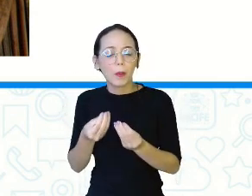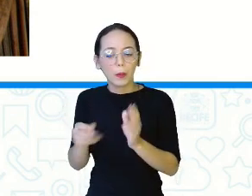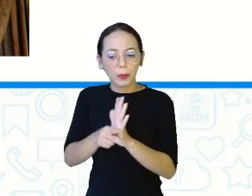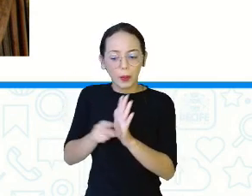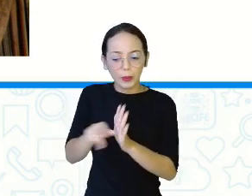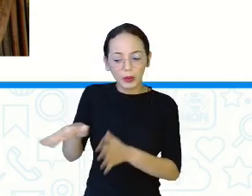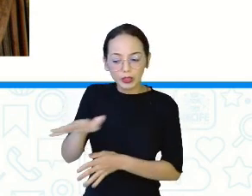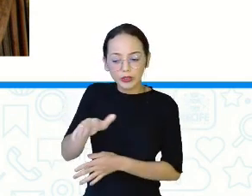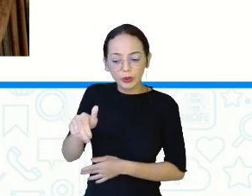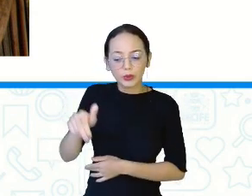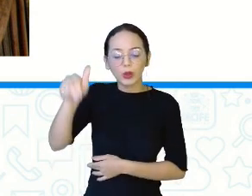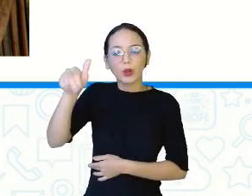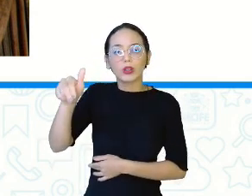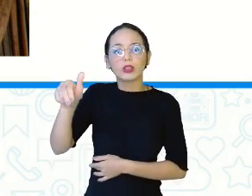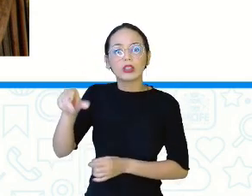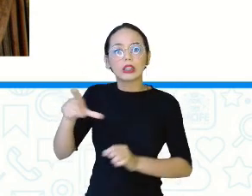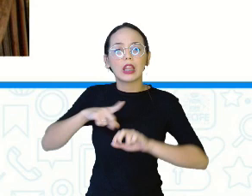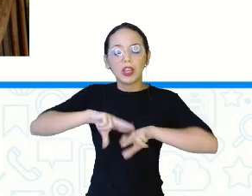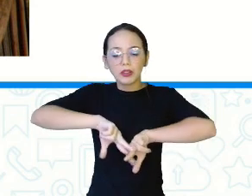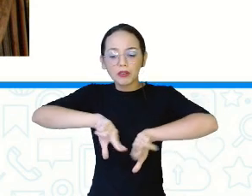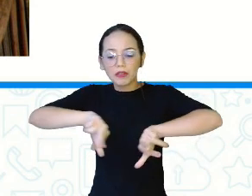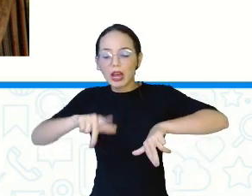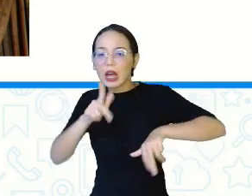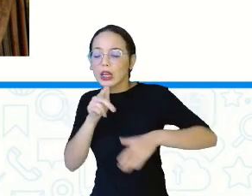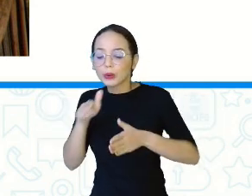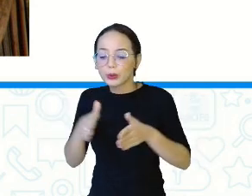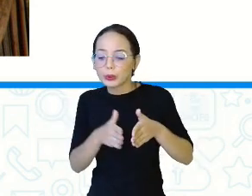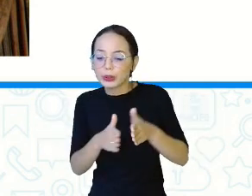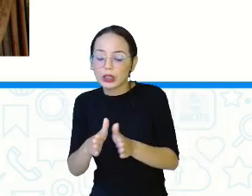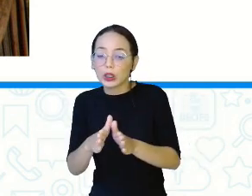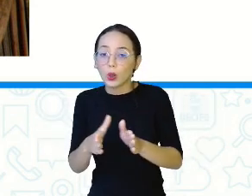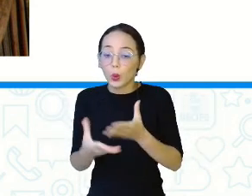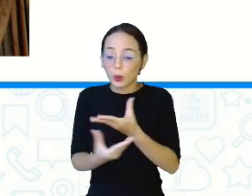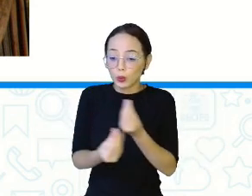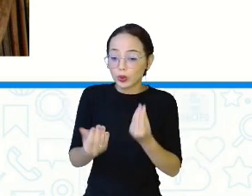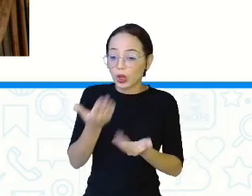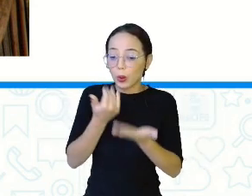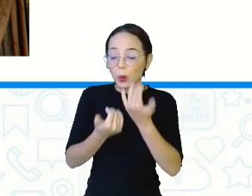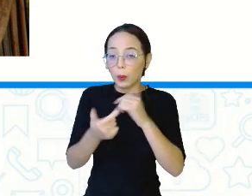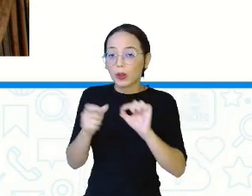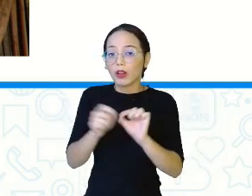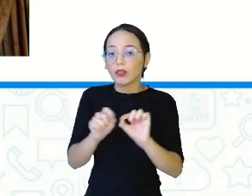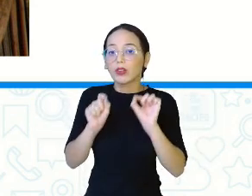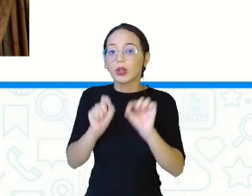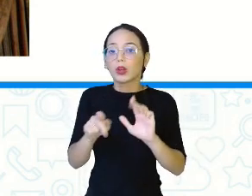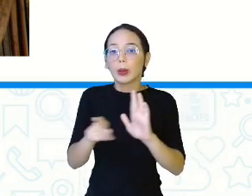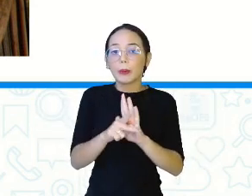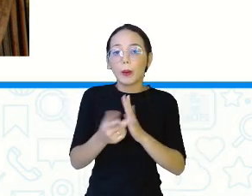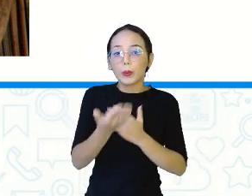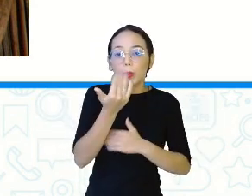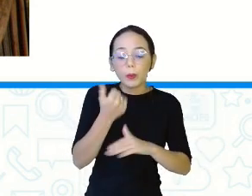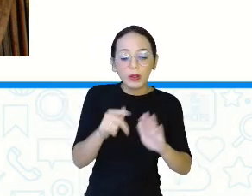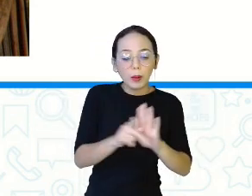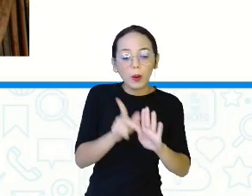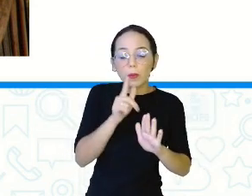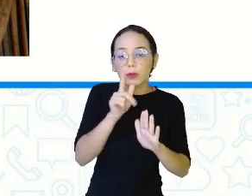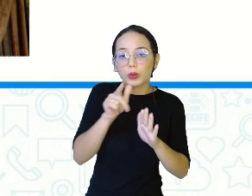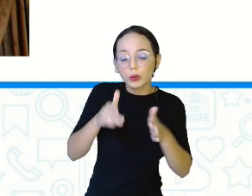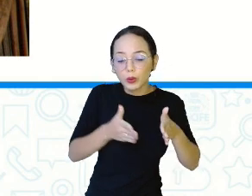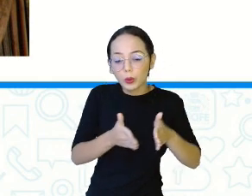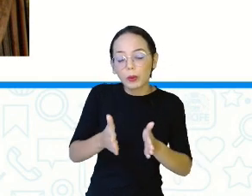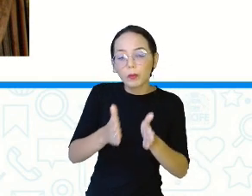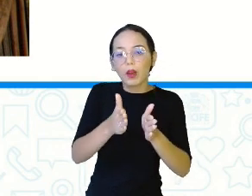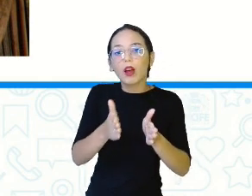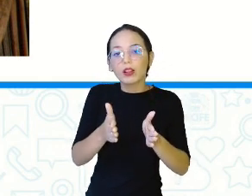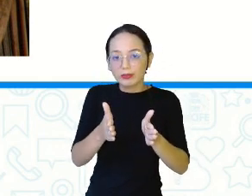norte ela tem muitos rios, muitos pratos são feitos a partir de frutos do mar e